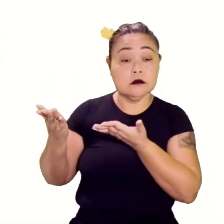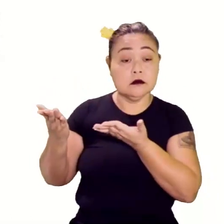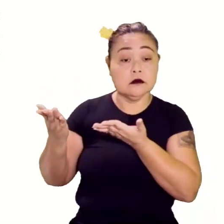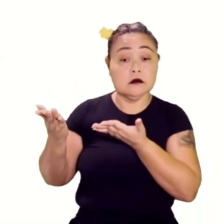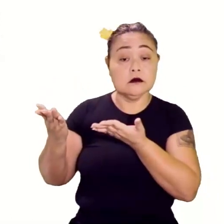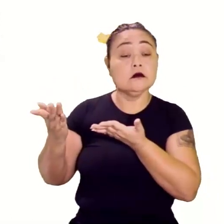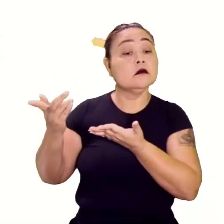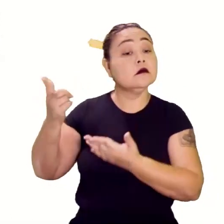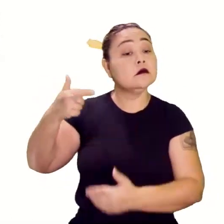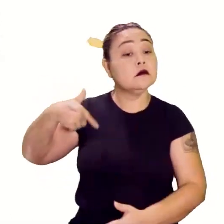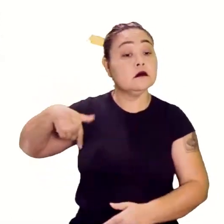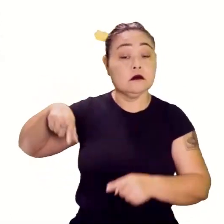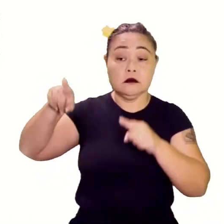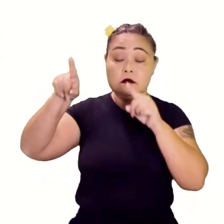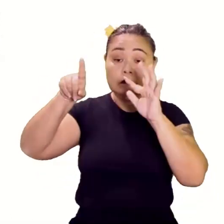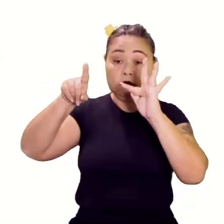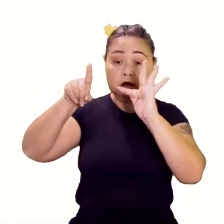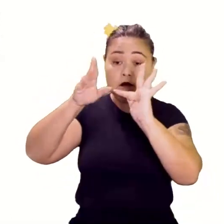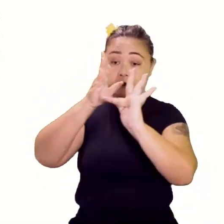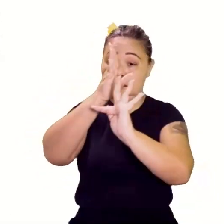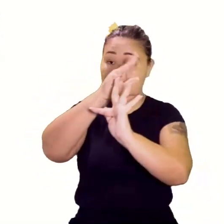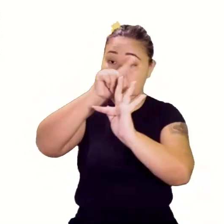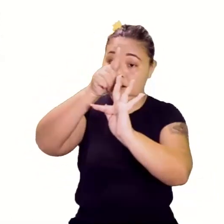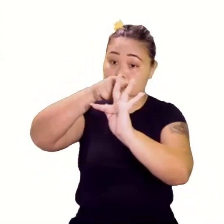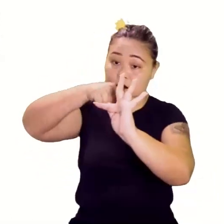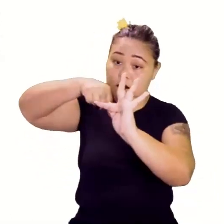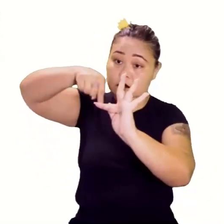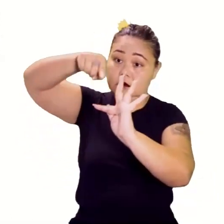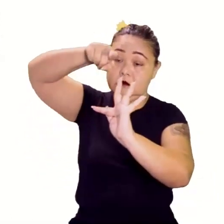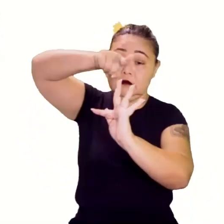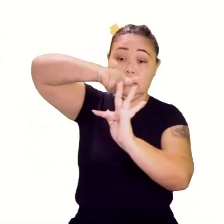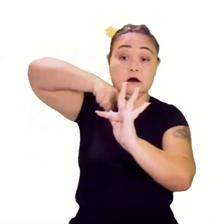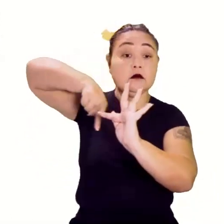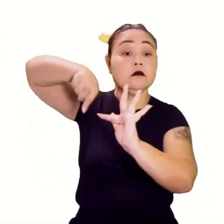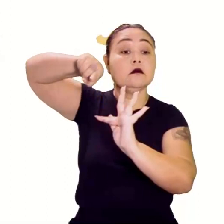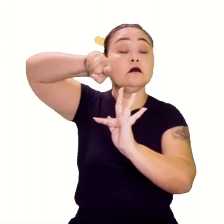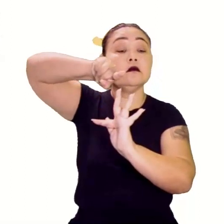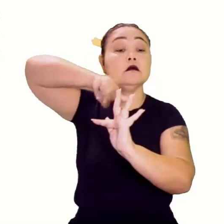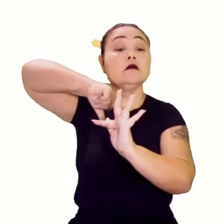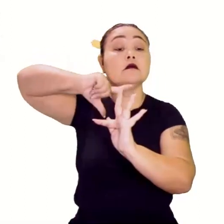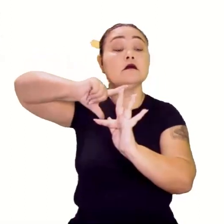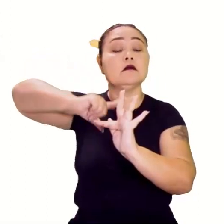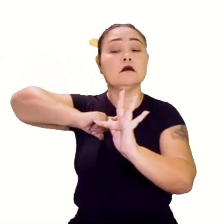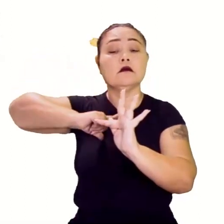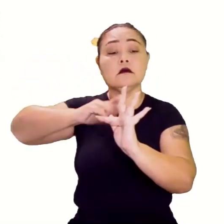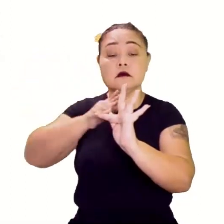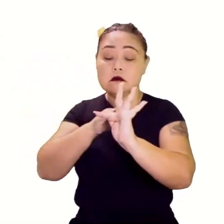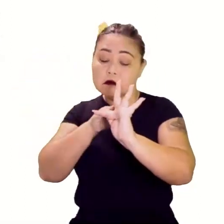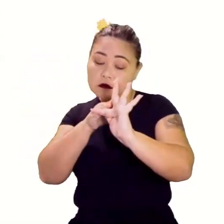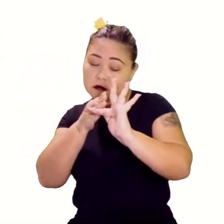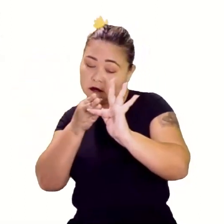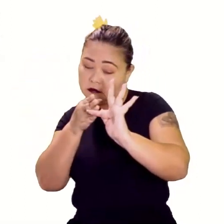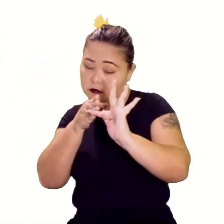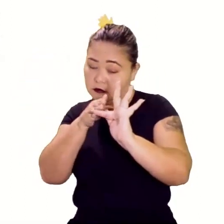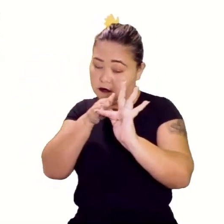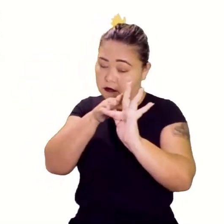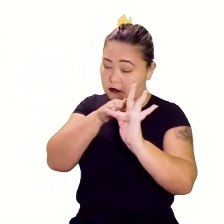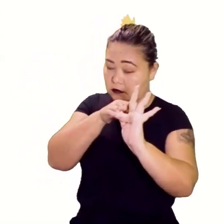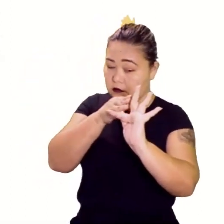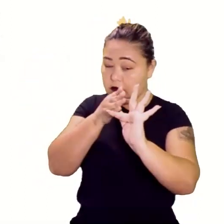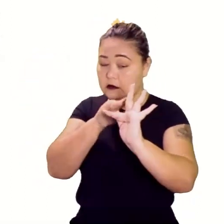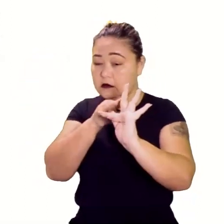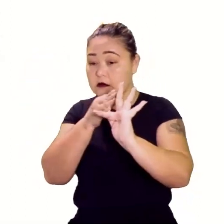né, olha lá, esse pedacinho aqui é o pedacinho que delinea, vai